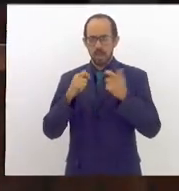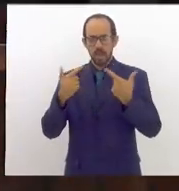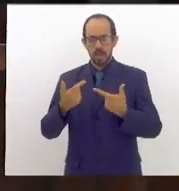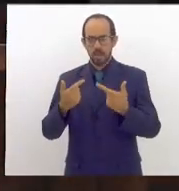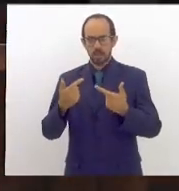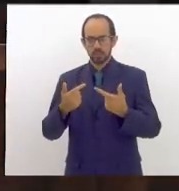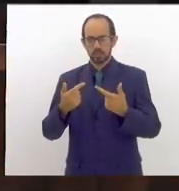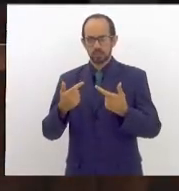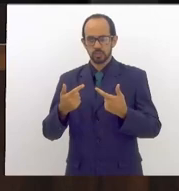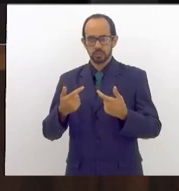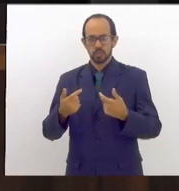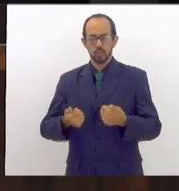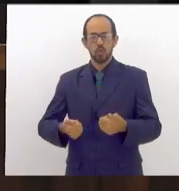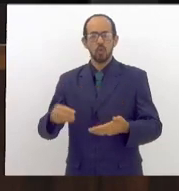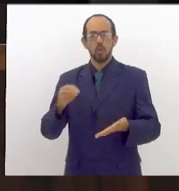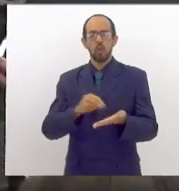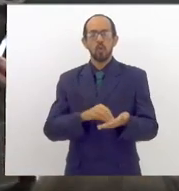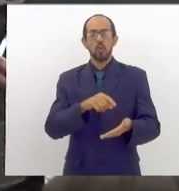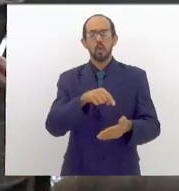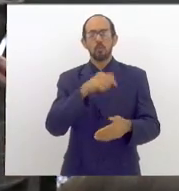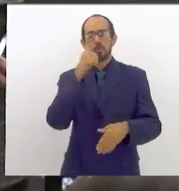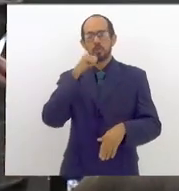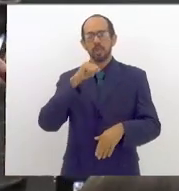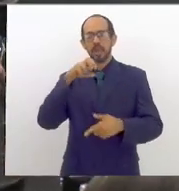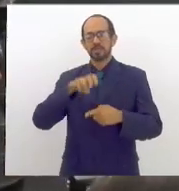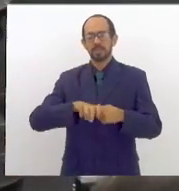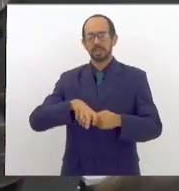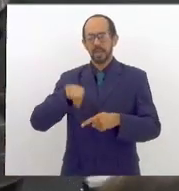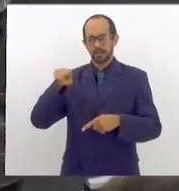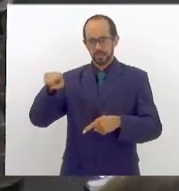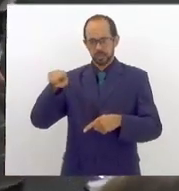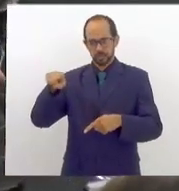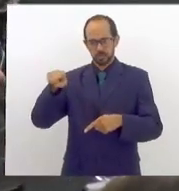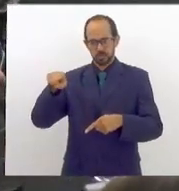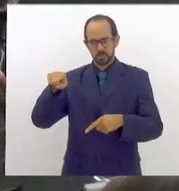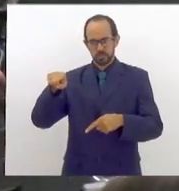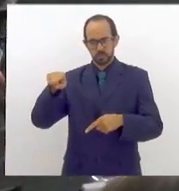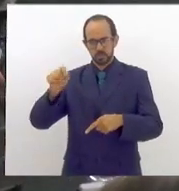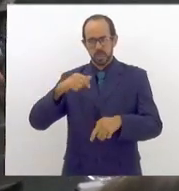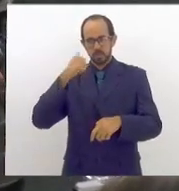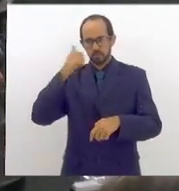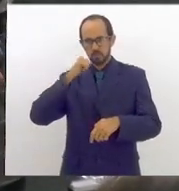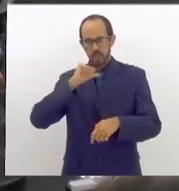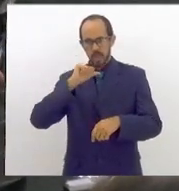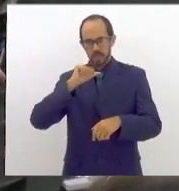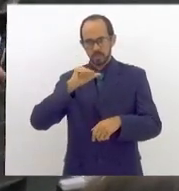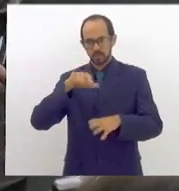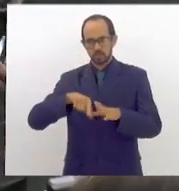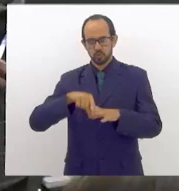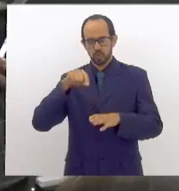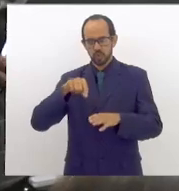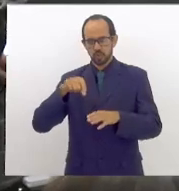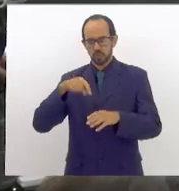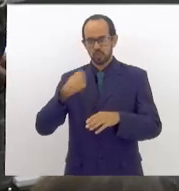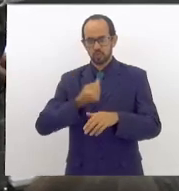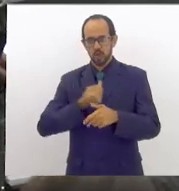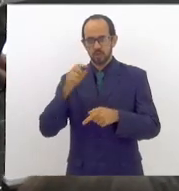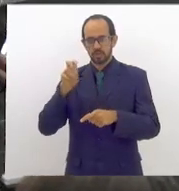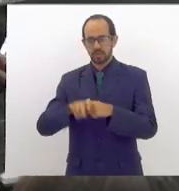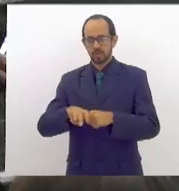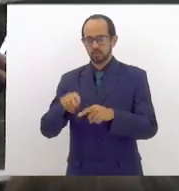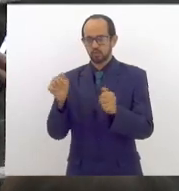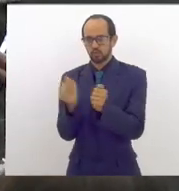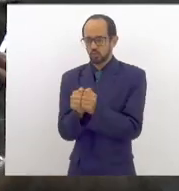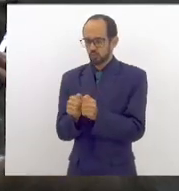sentada na mesa diretora as mulheres escolheram e nós sentamos junto contigo nessa